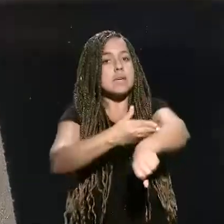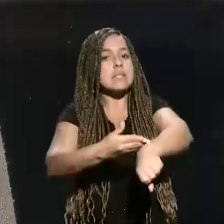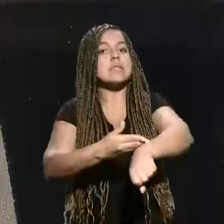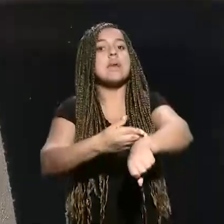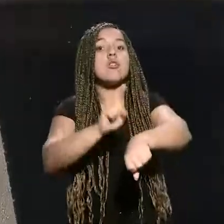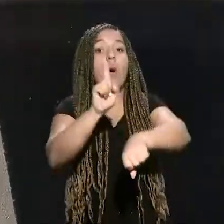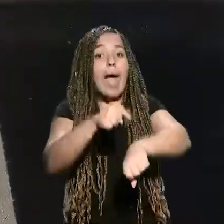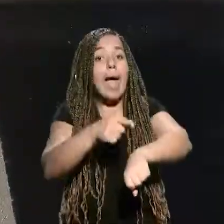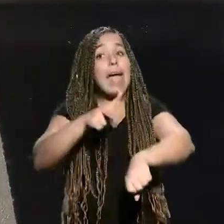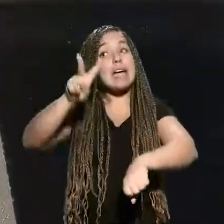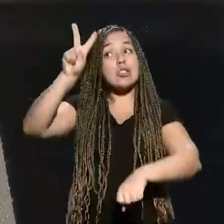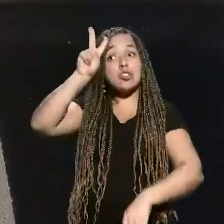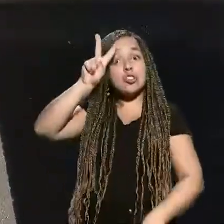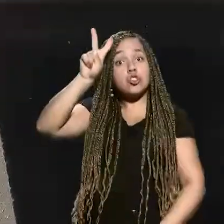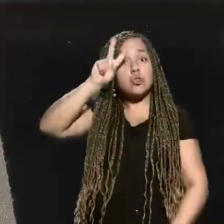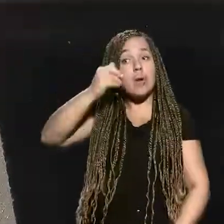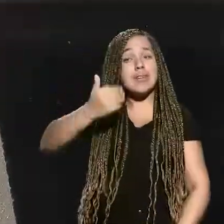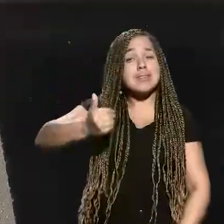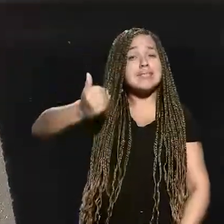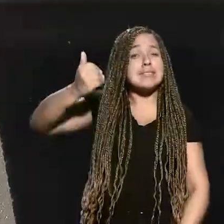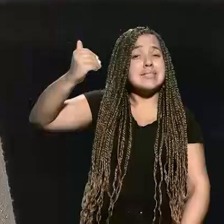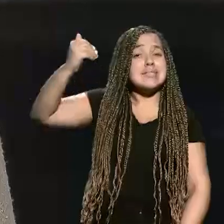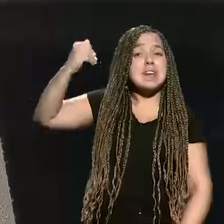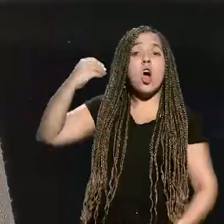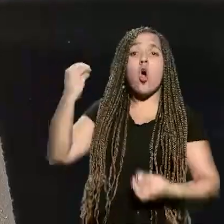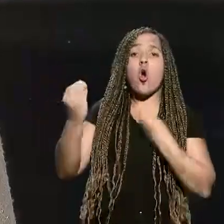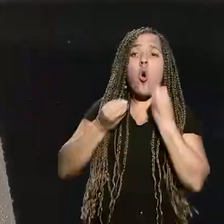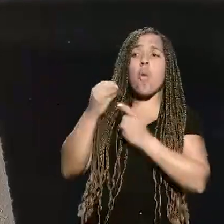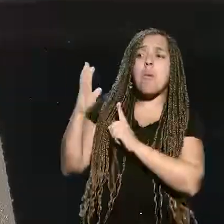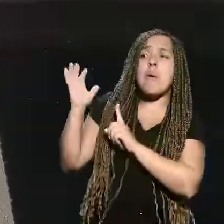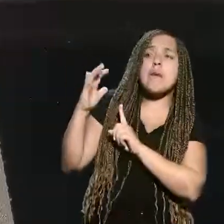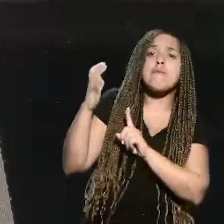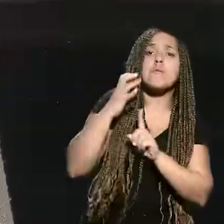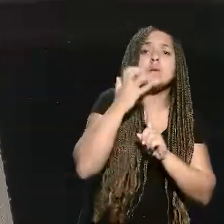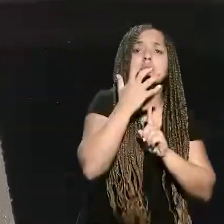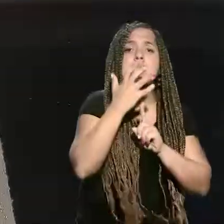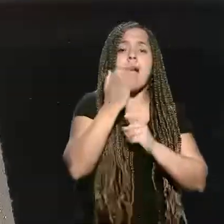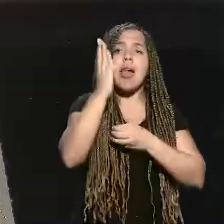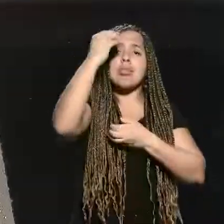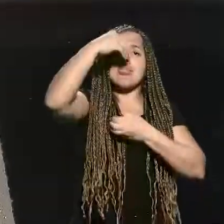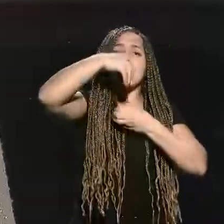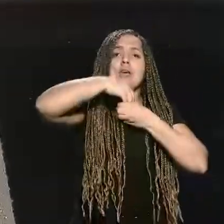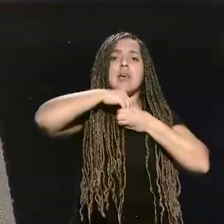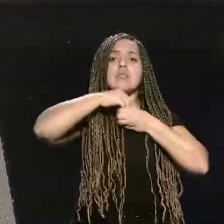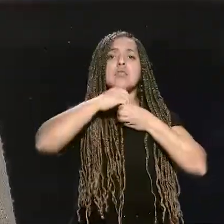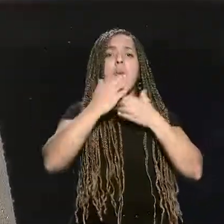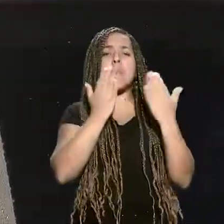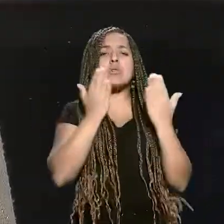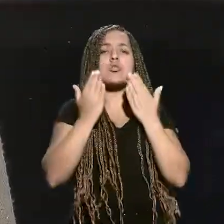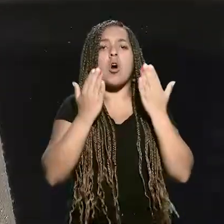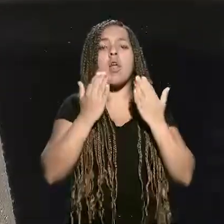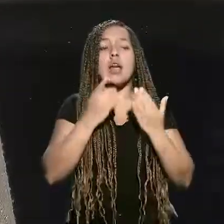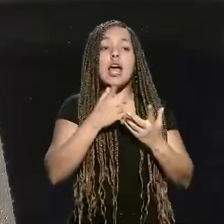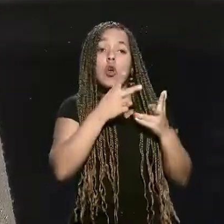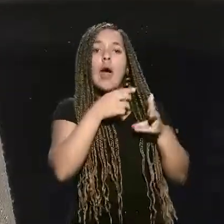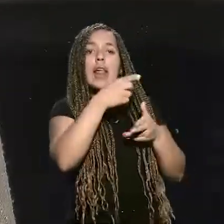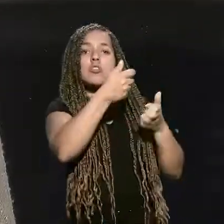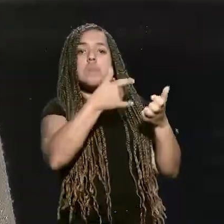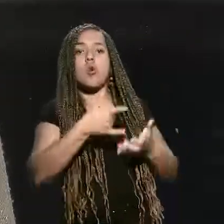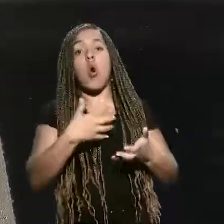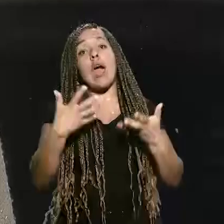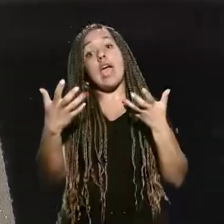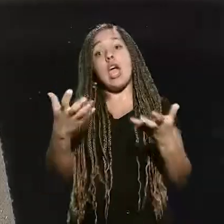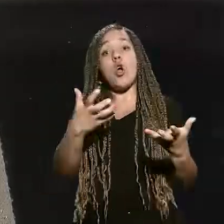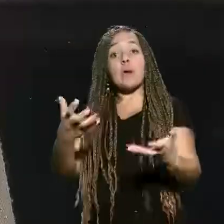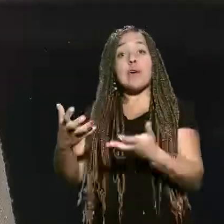né? Uma política histórica, né? E em que medida isso afeta psiquicamente? Né? Quando uma criança